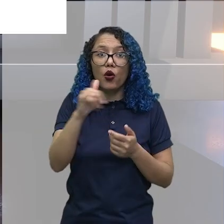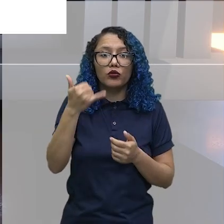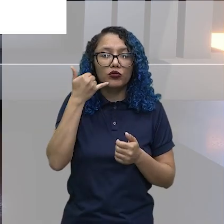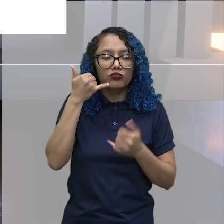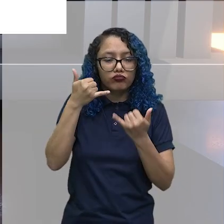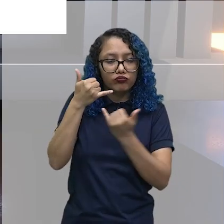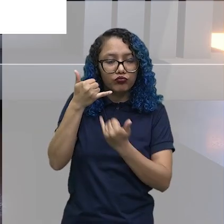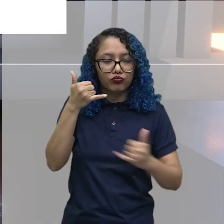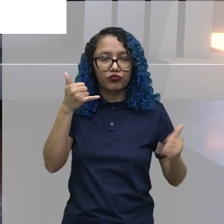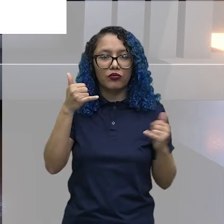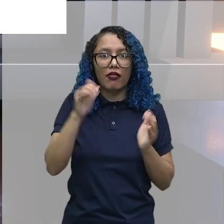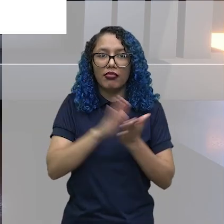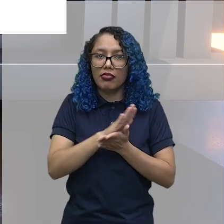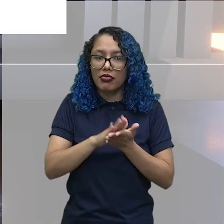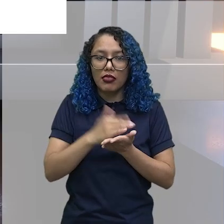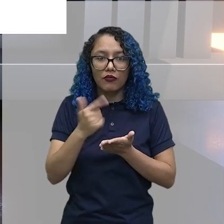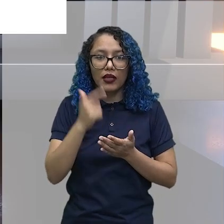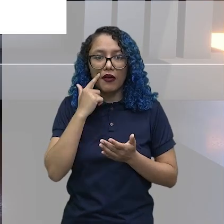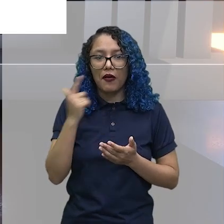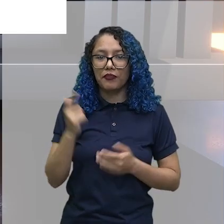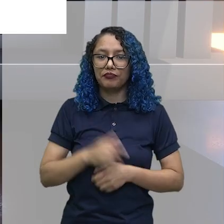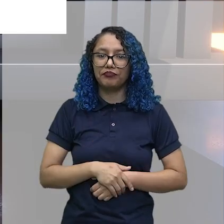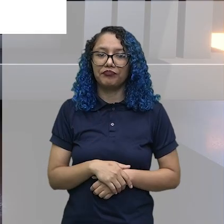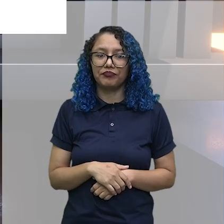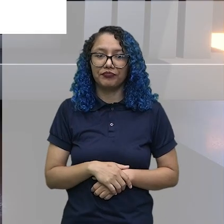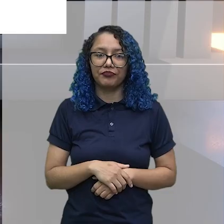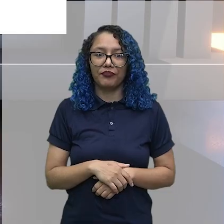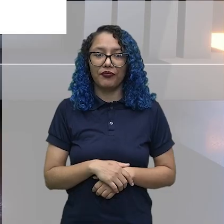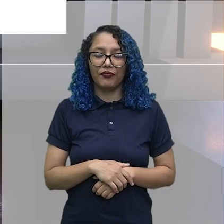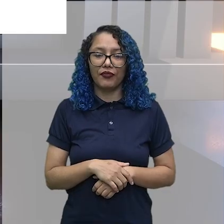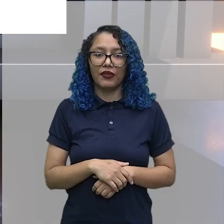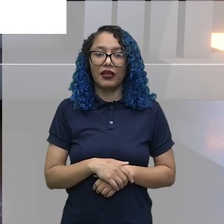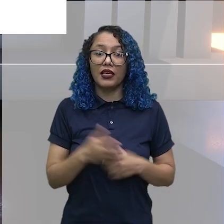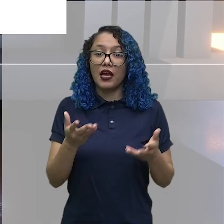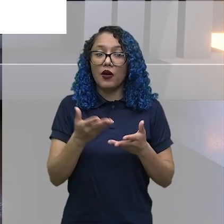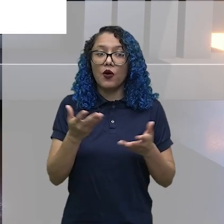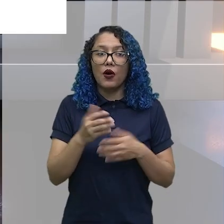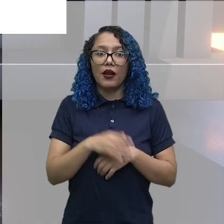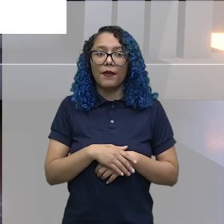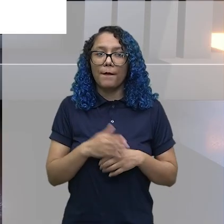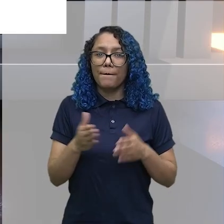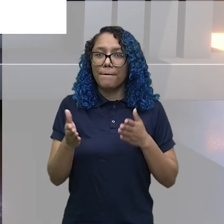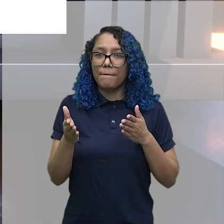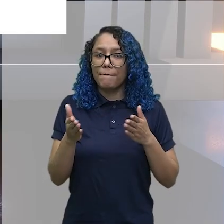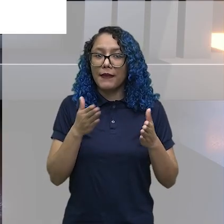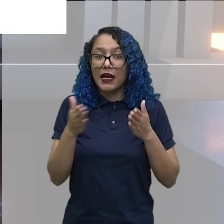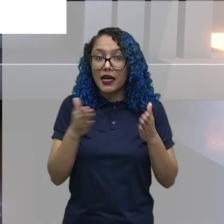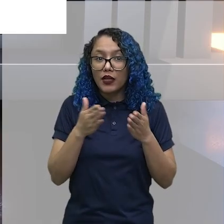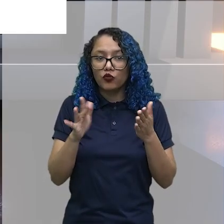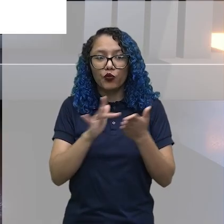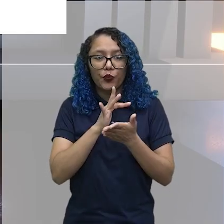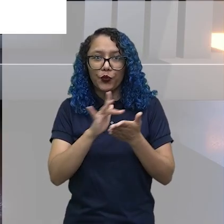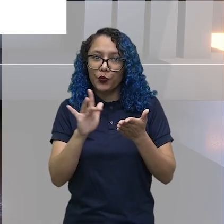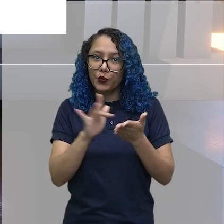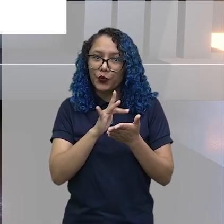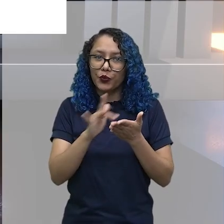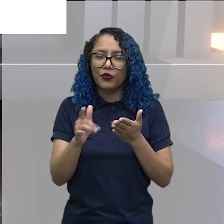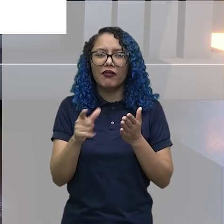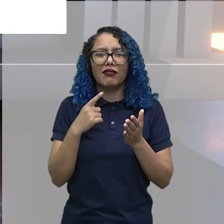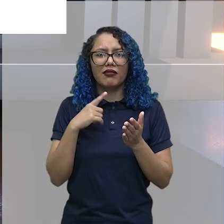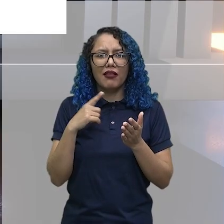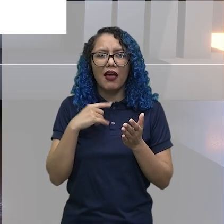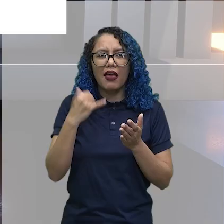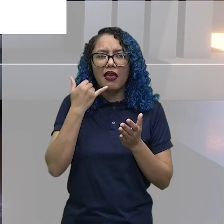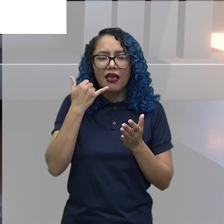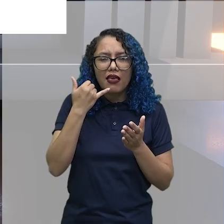vão observar na próxima imagem. E agora nós estamos na era digital, né, onde nós temos os